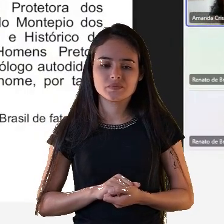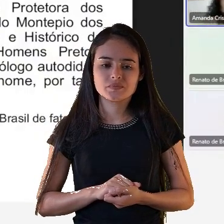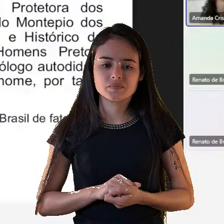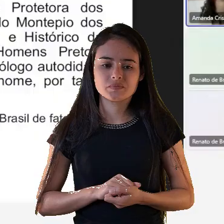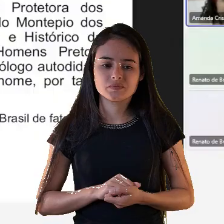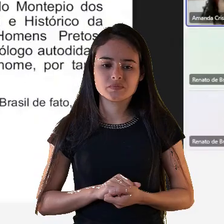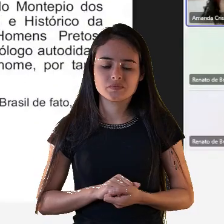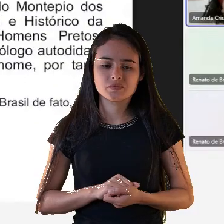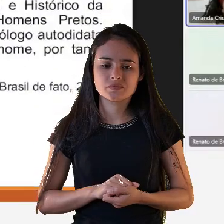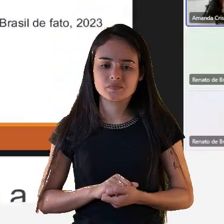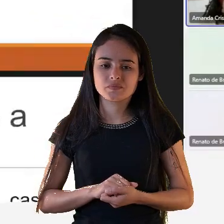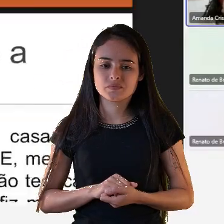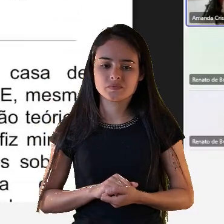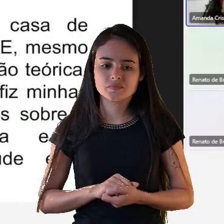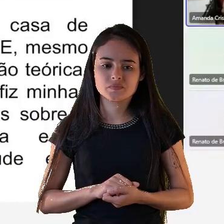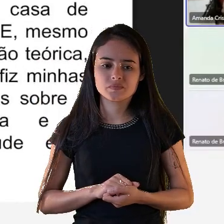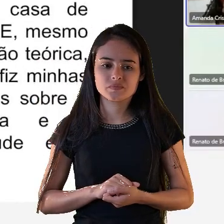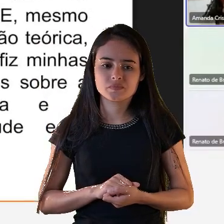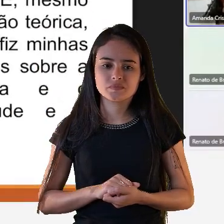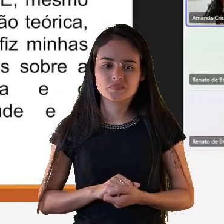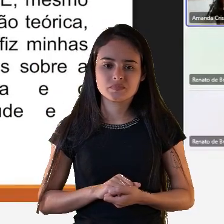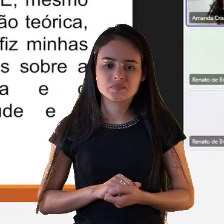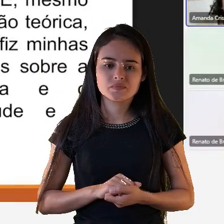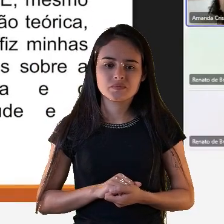Lelo, pode mudar o slide.